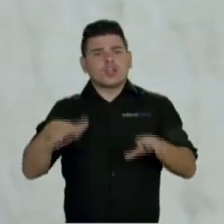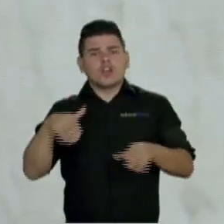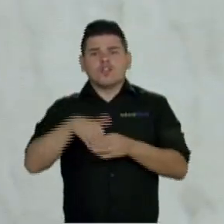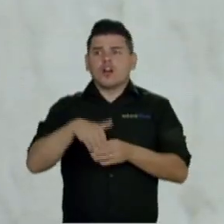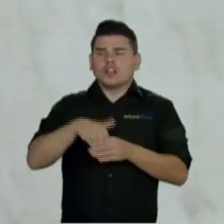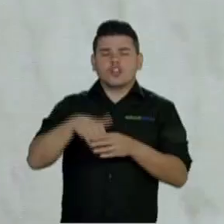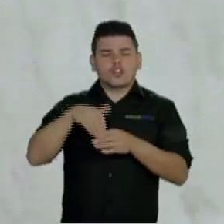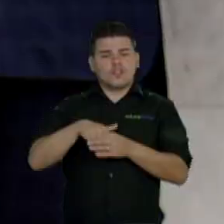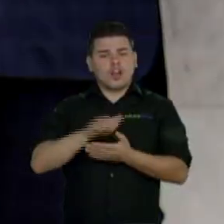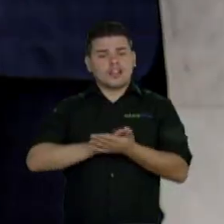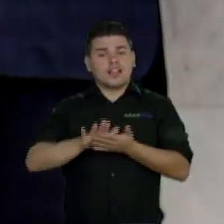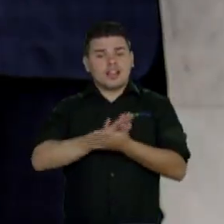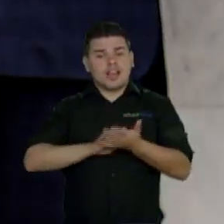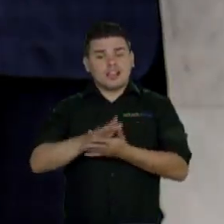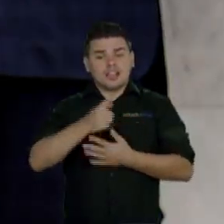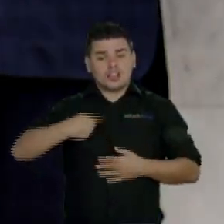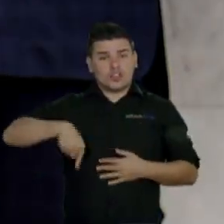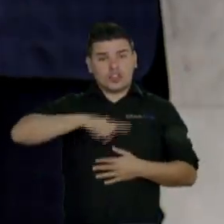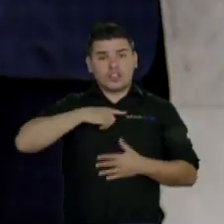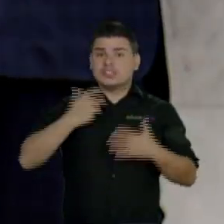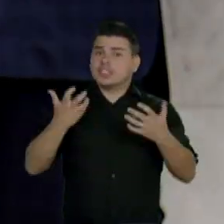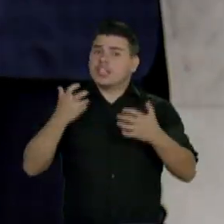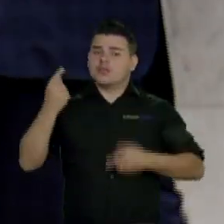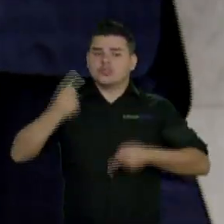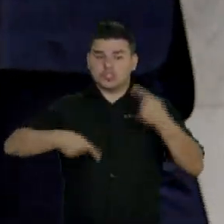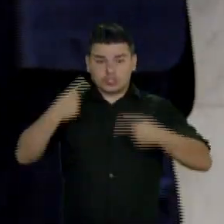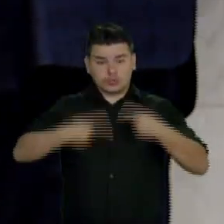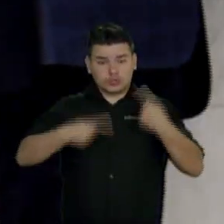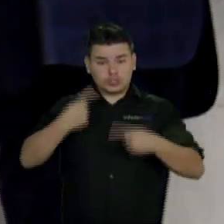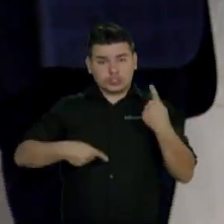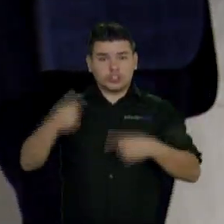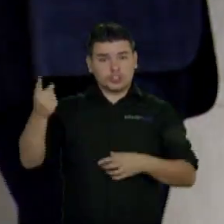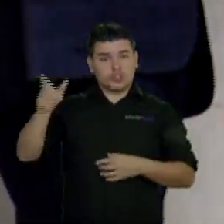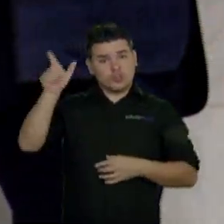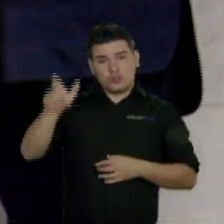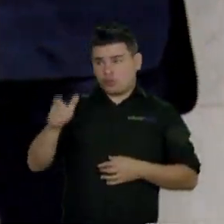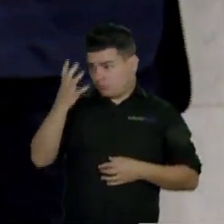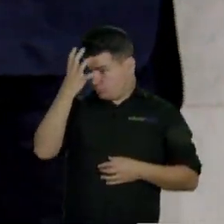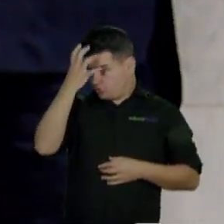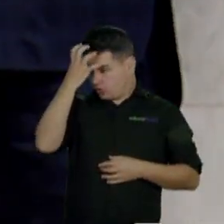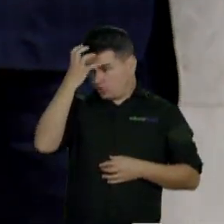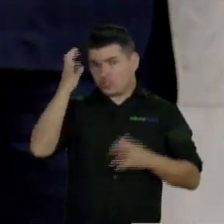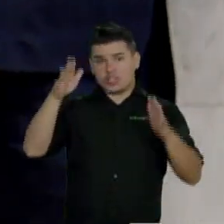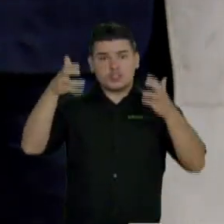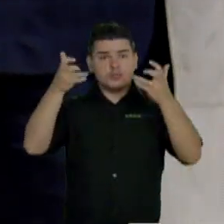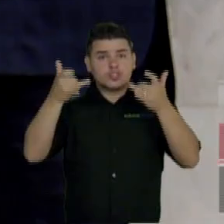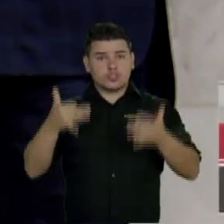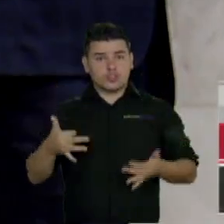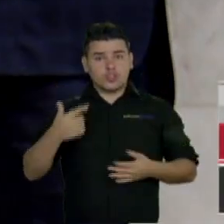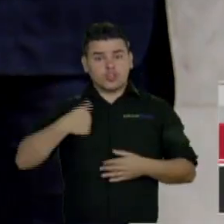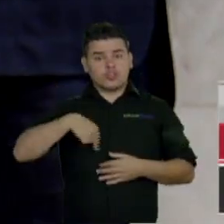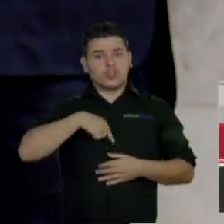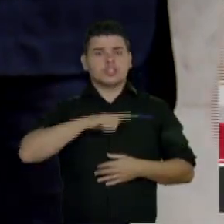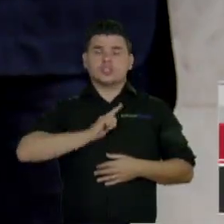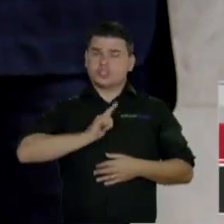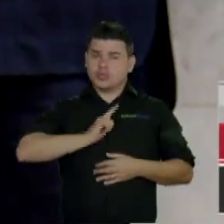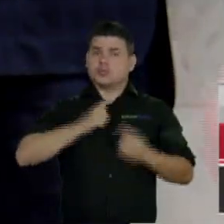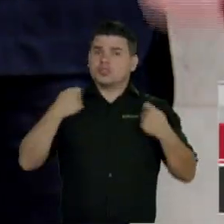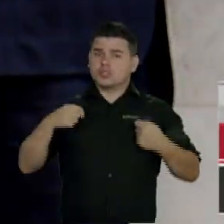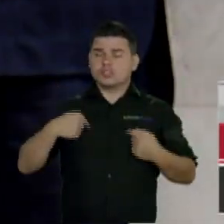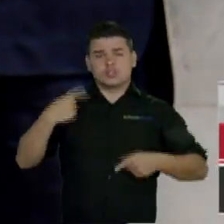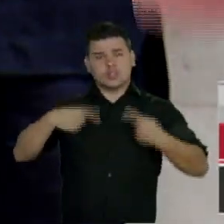então nós queremos discutir como diz o deputado barros munhoz democraticamente nós queremos